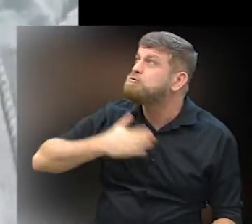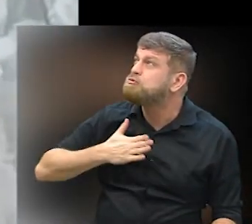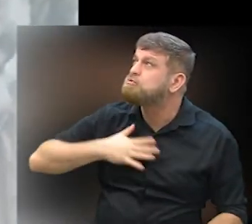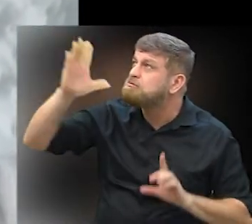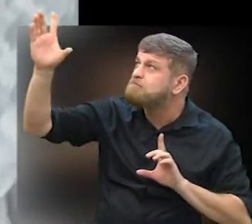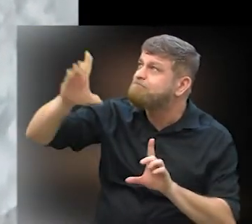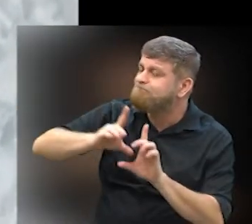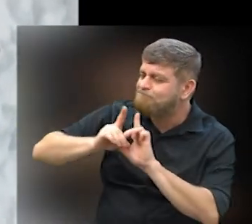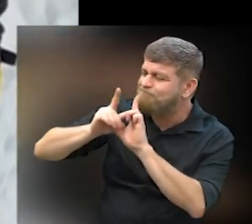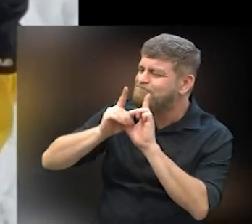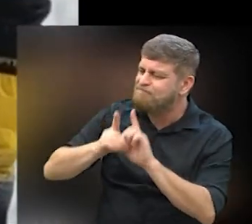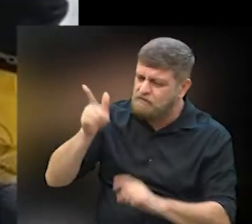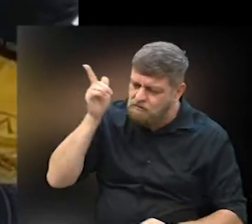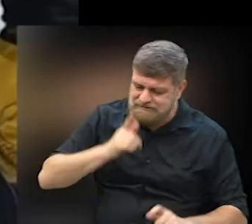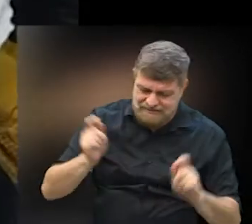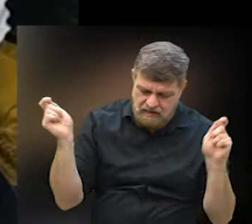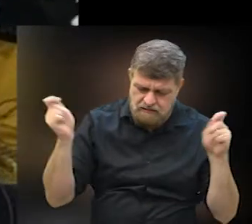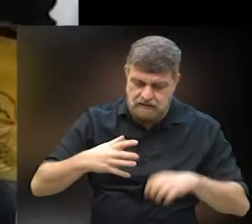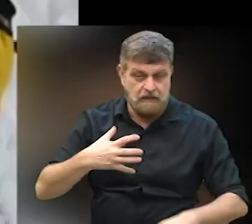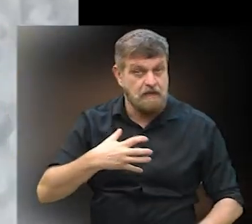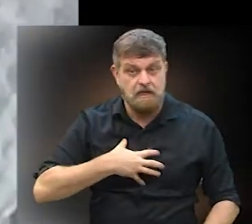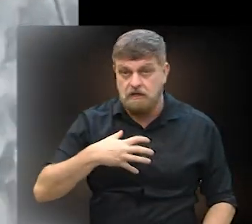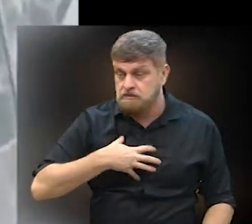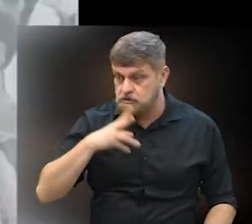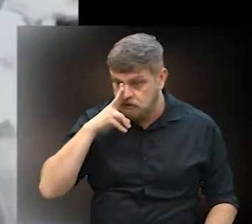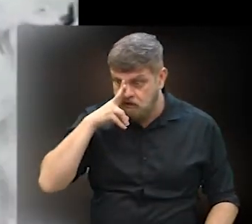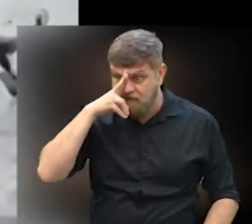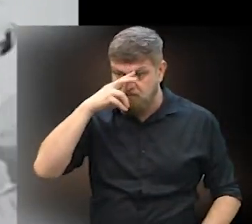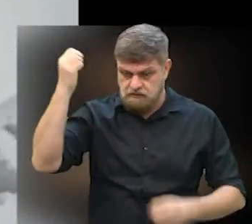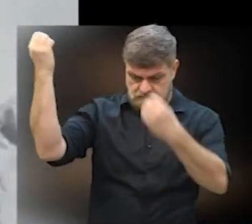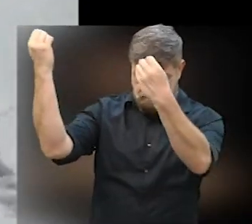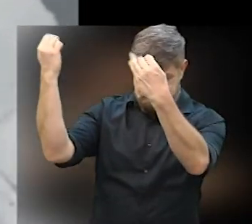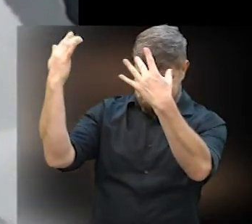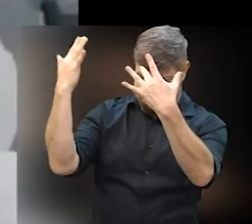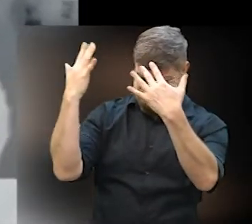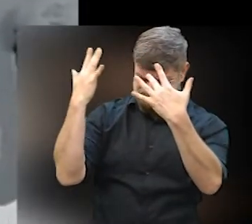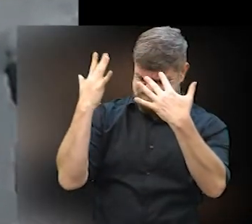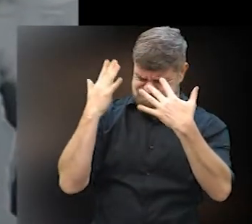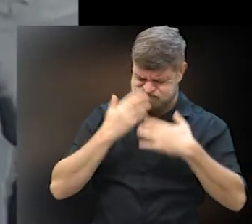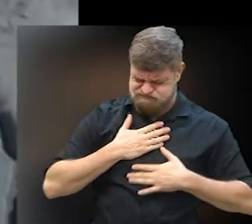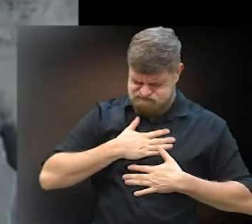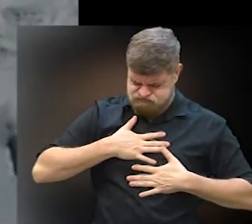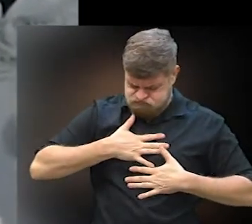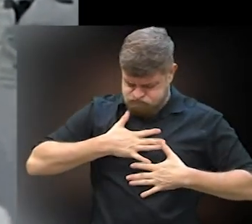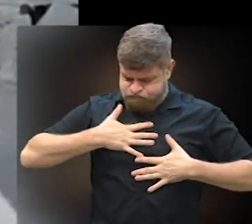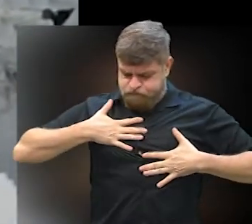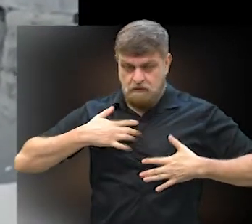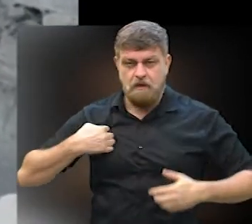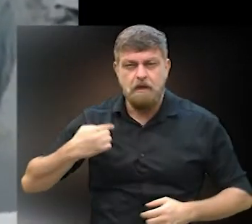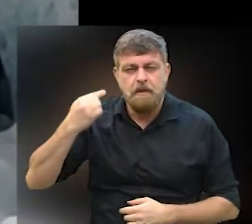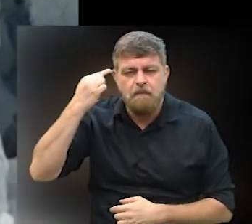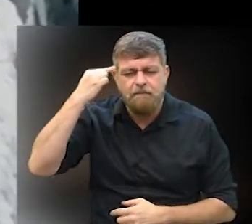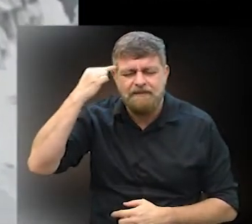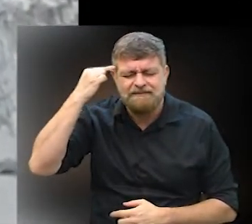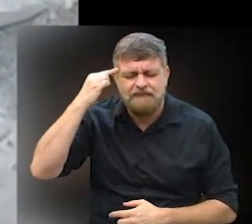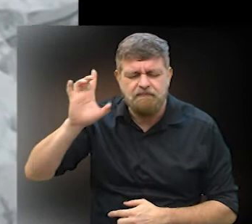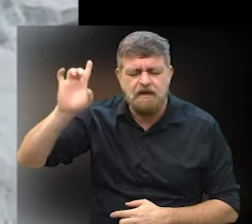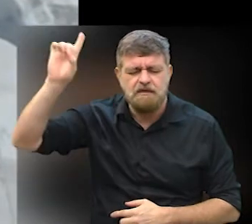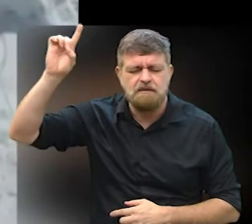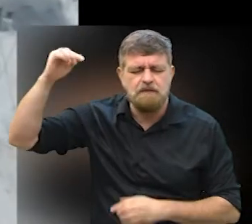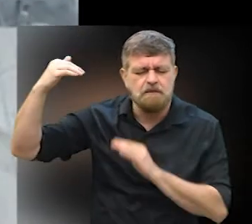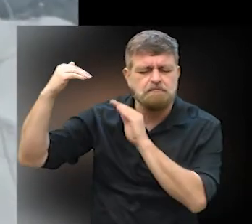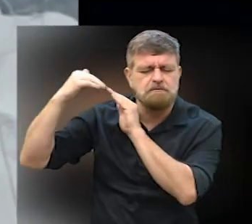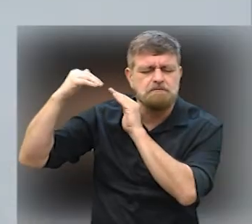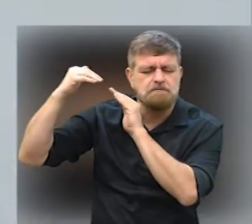aqui, eu consigo realizar, eu senti uma força sobrenatural sobre mim e realmente eu meditava muito, né? Pensava muito